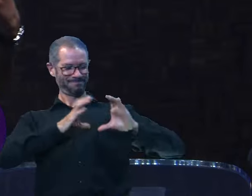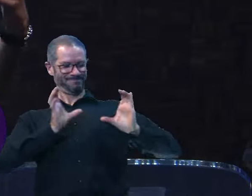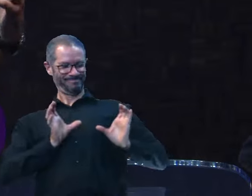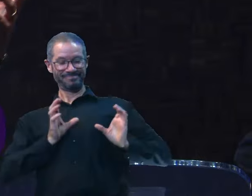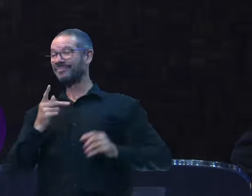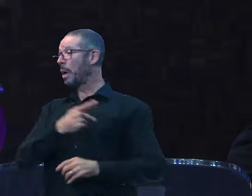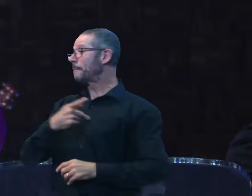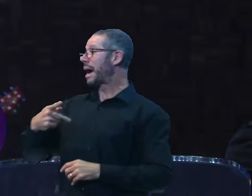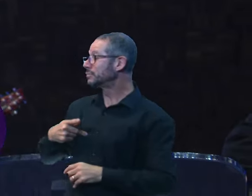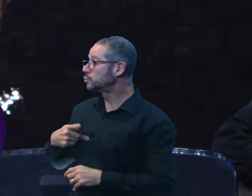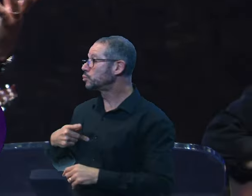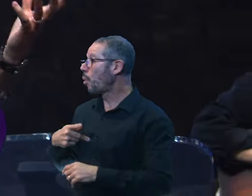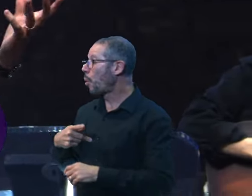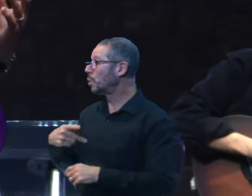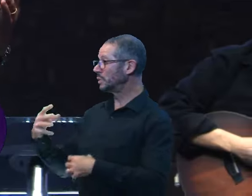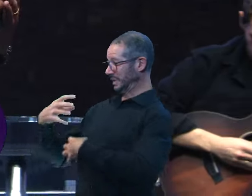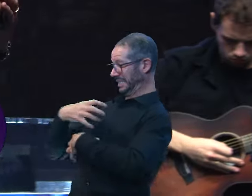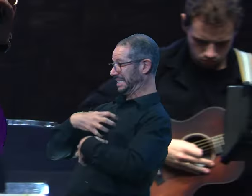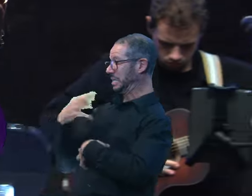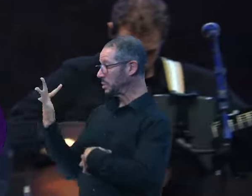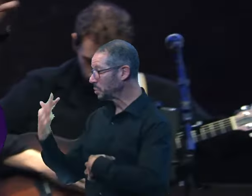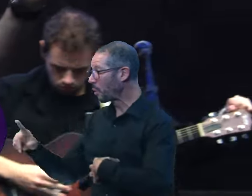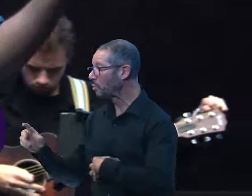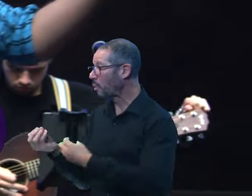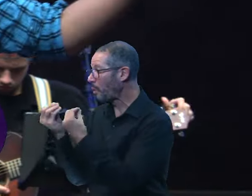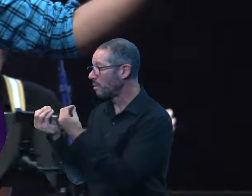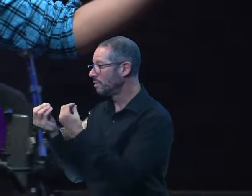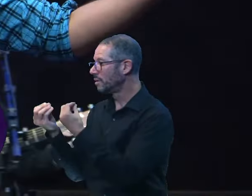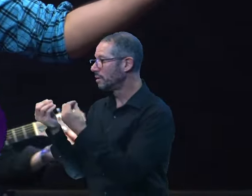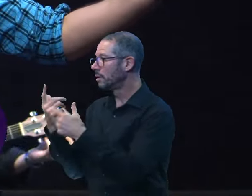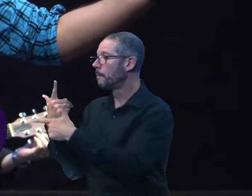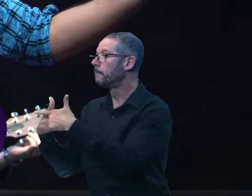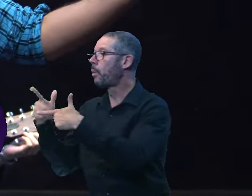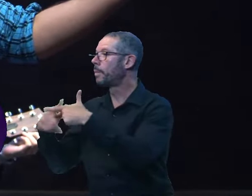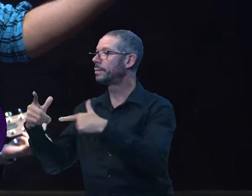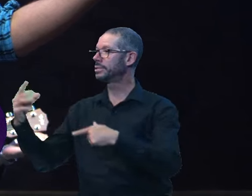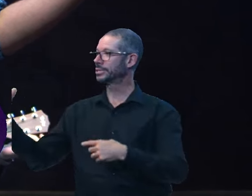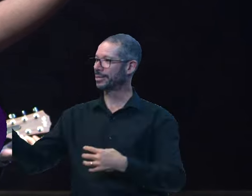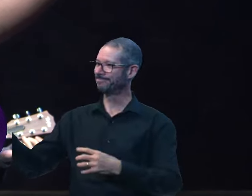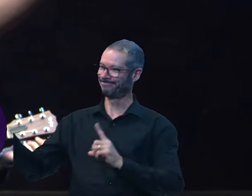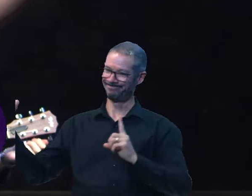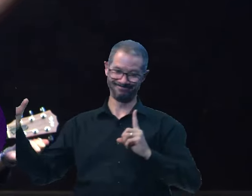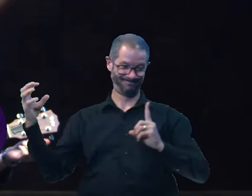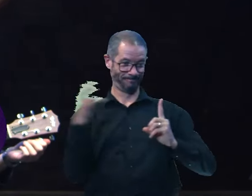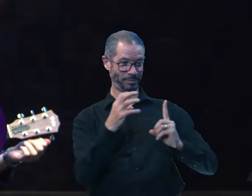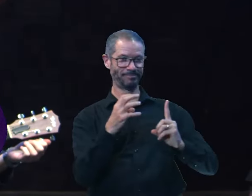Pastor, mas se eu abrir de novo, eu posso me ferir. É. Mas isso é problema de quem fere.